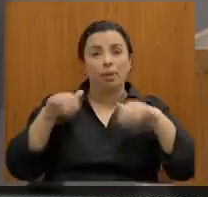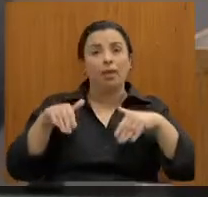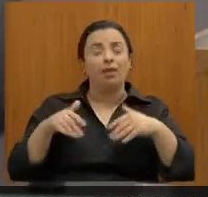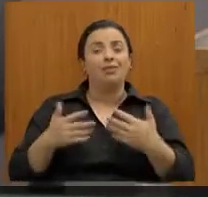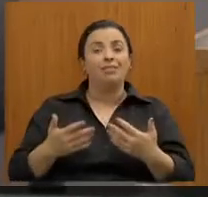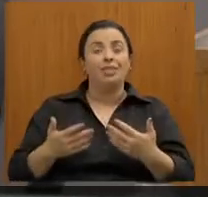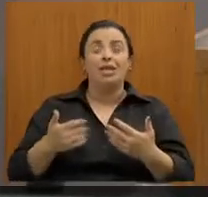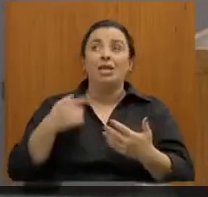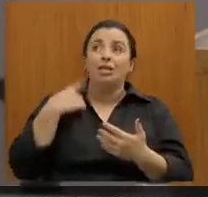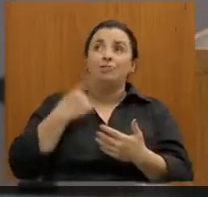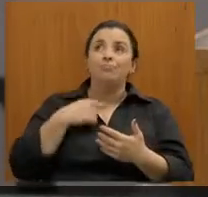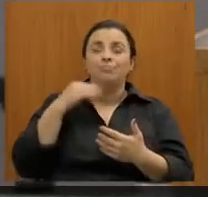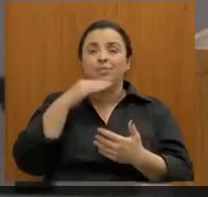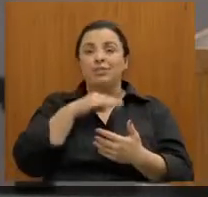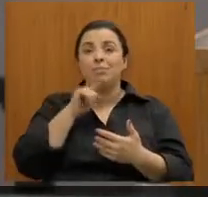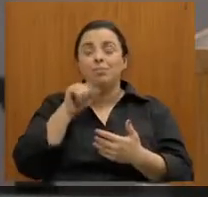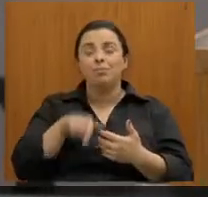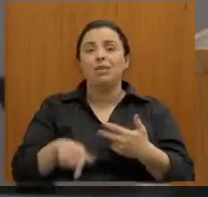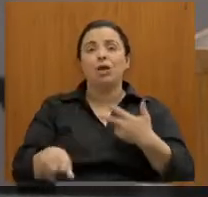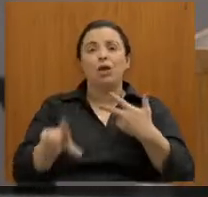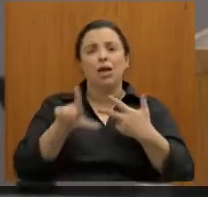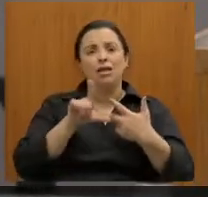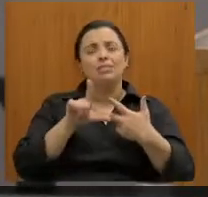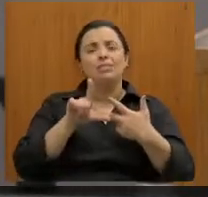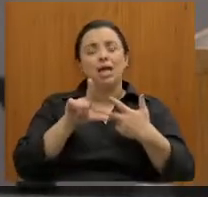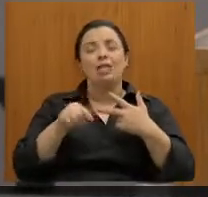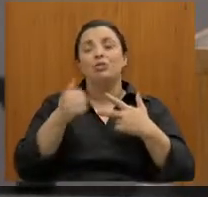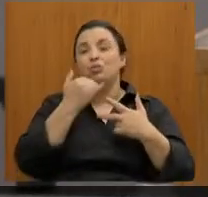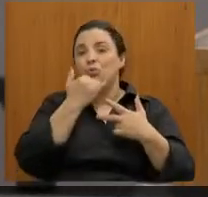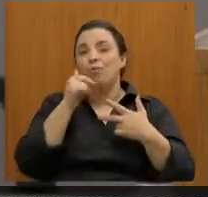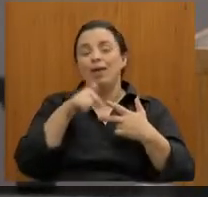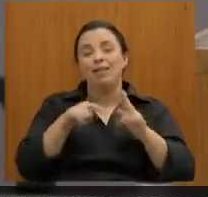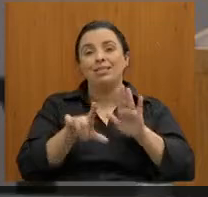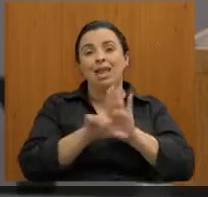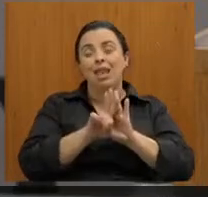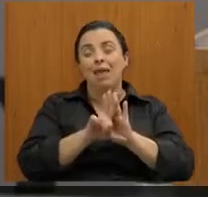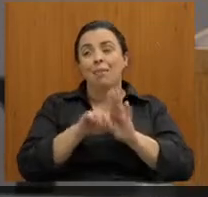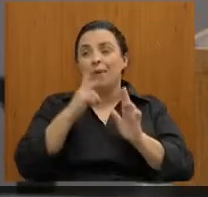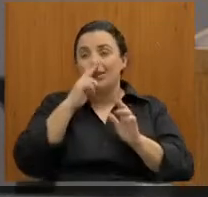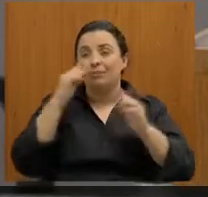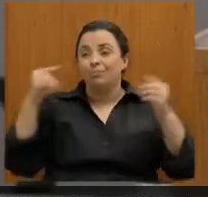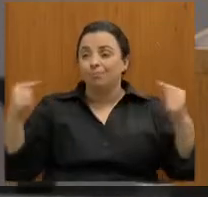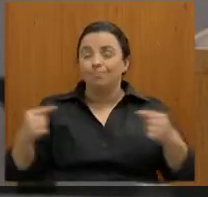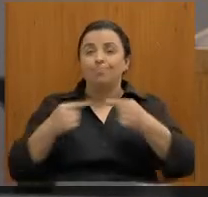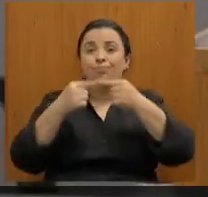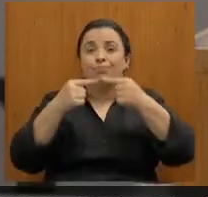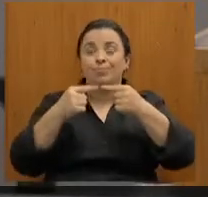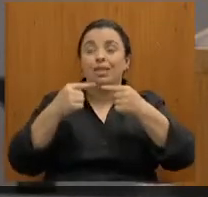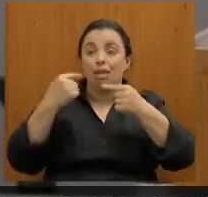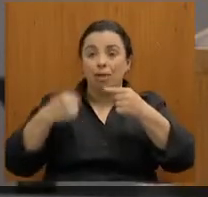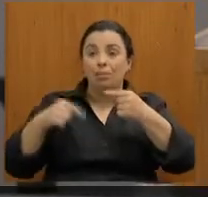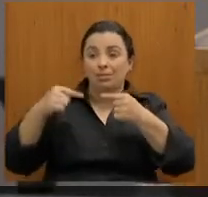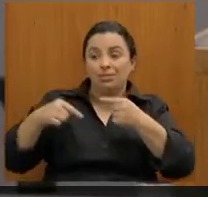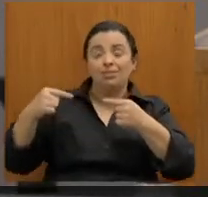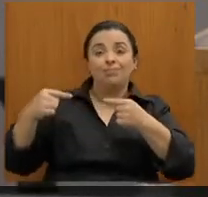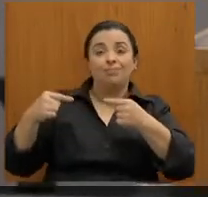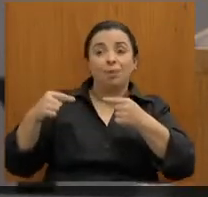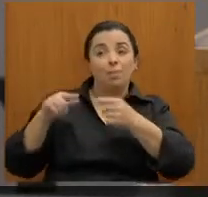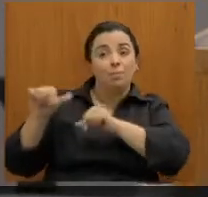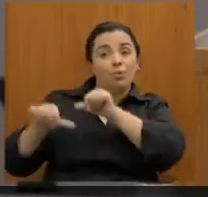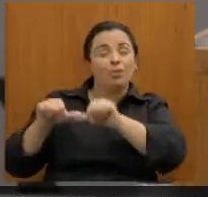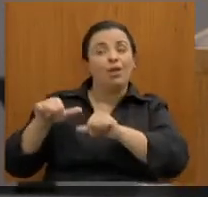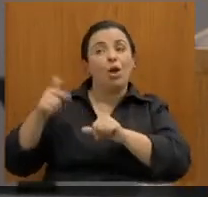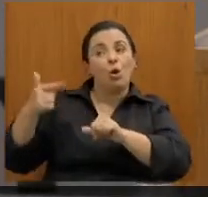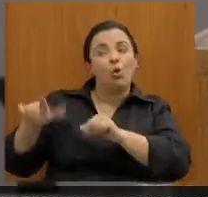legislação Oi gente tem um confronto em outras legislações que precisam ser alteradas por que